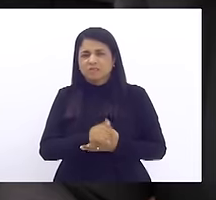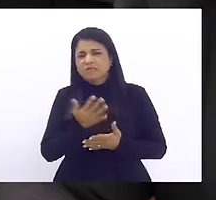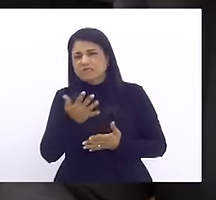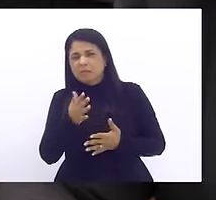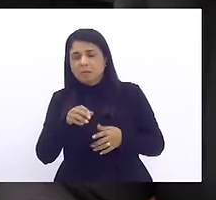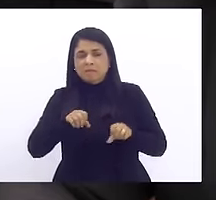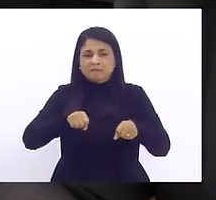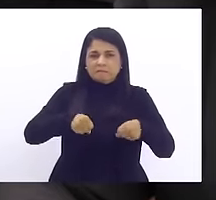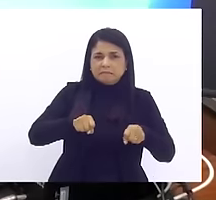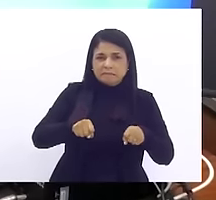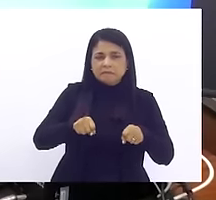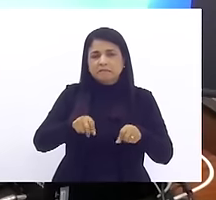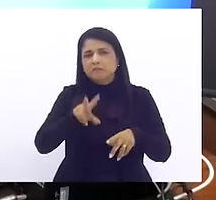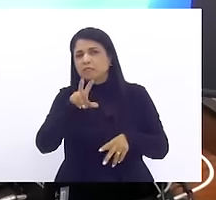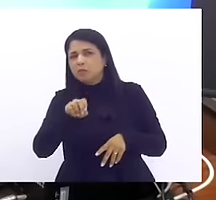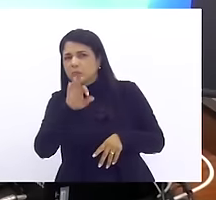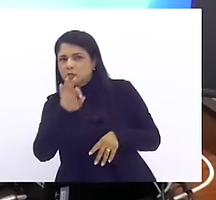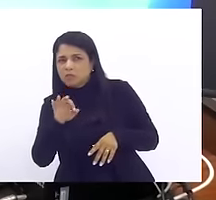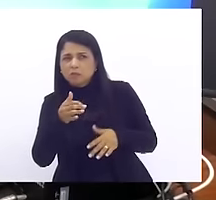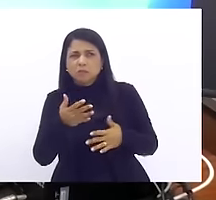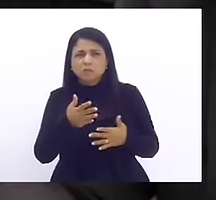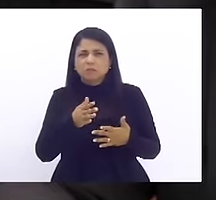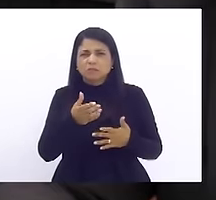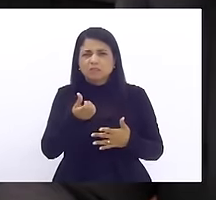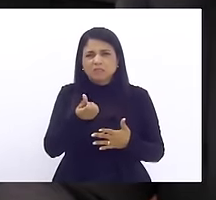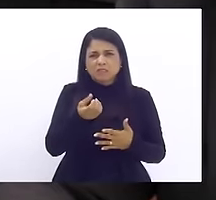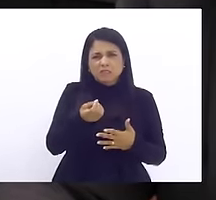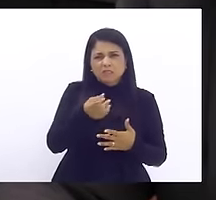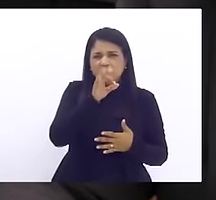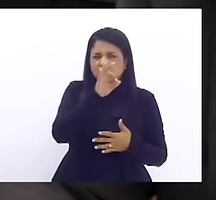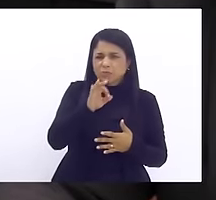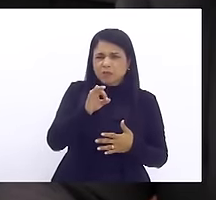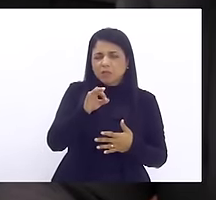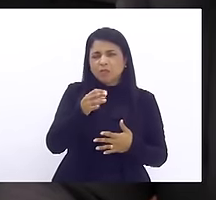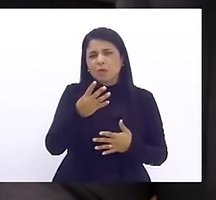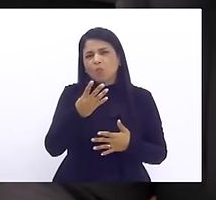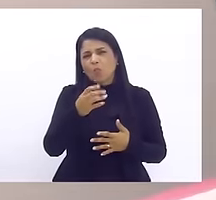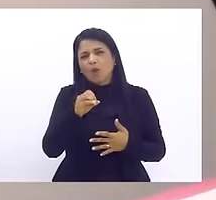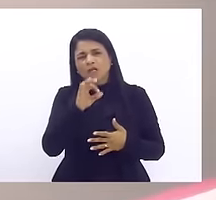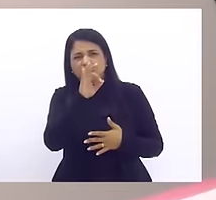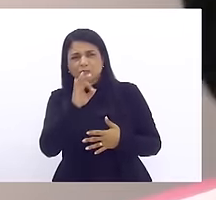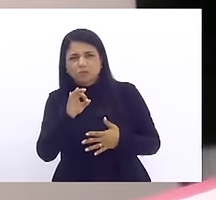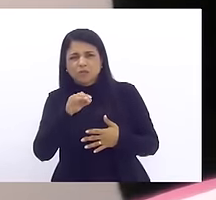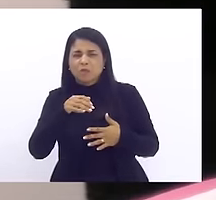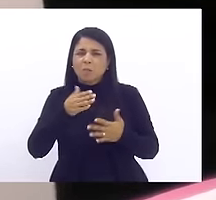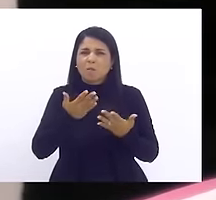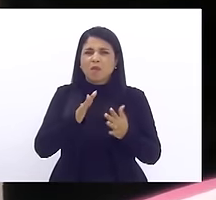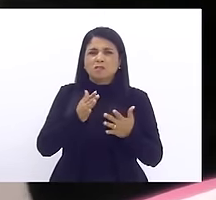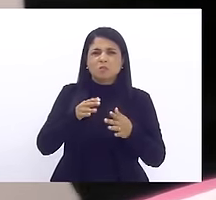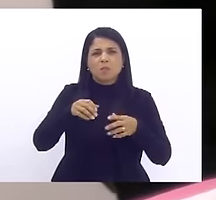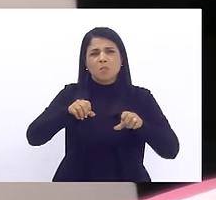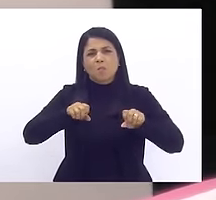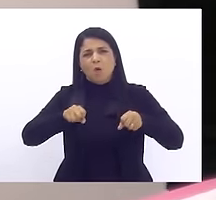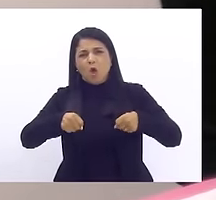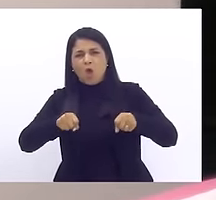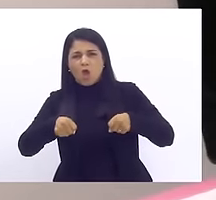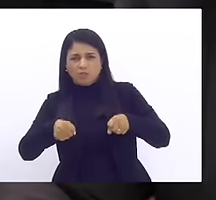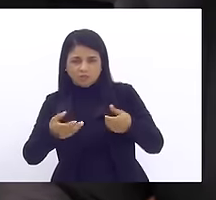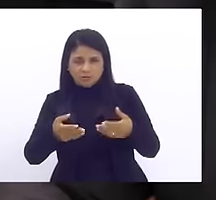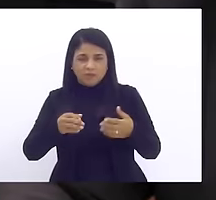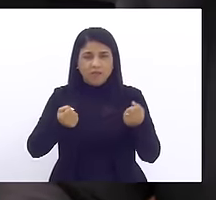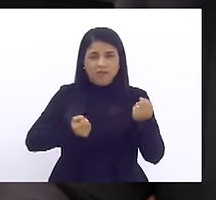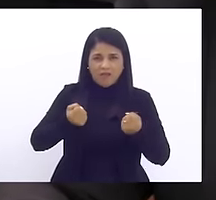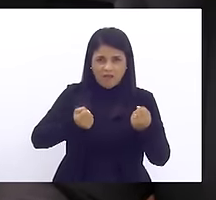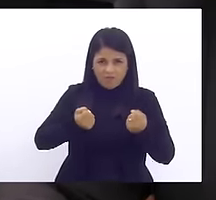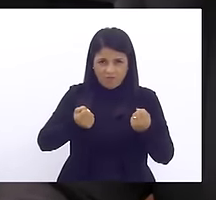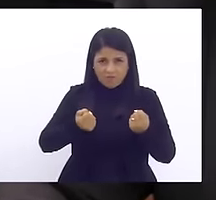50% 80 40 mas eu tô chutando sabe mas eu tô chutando porque eu não